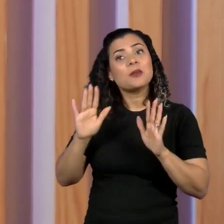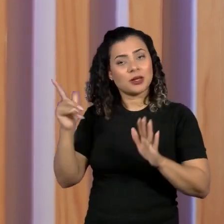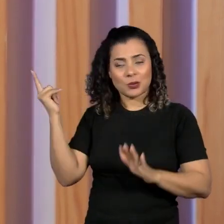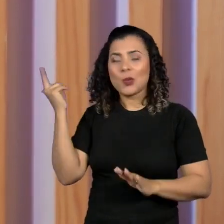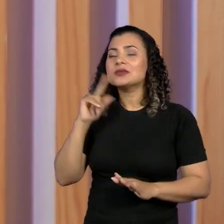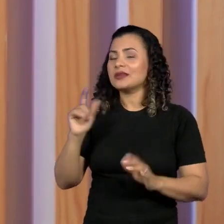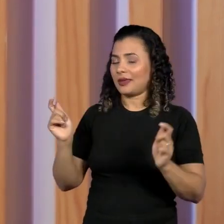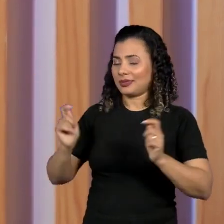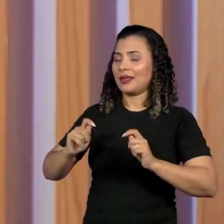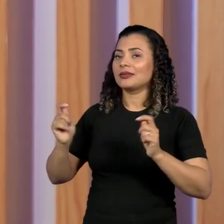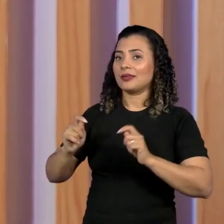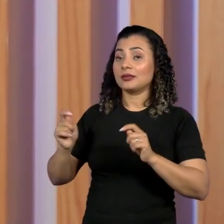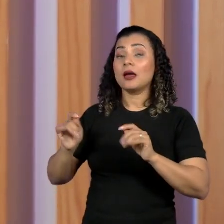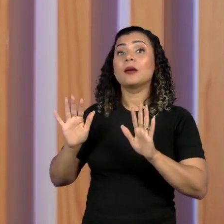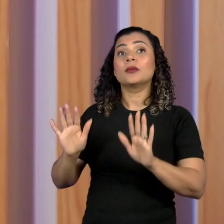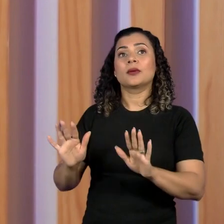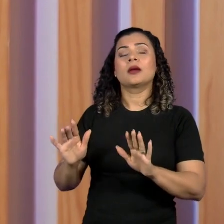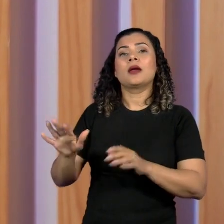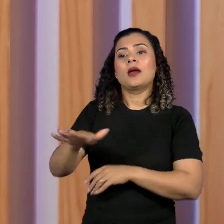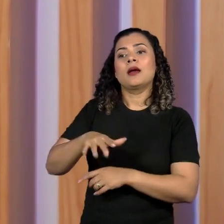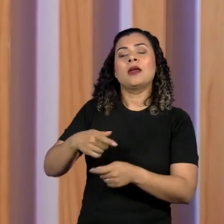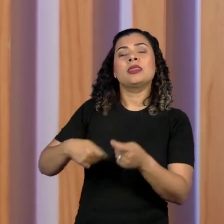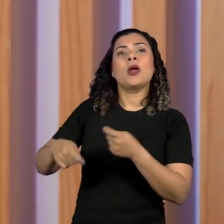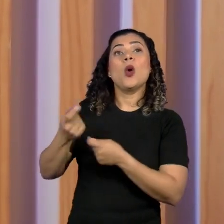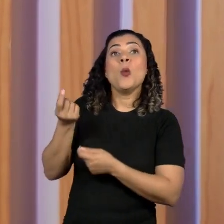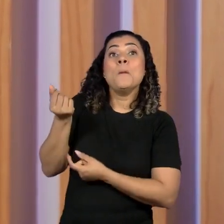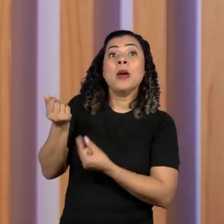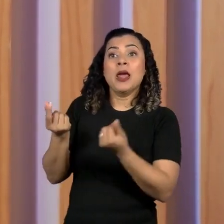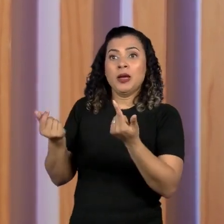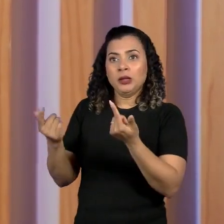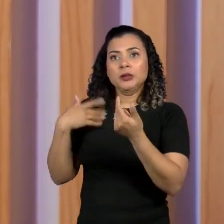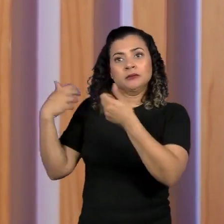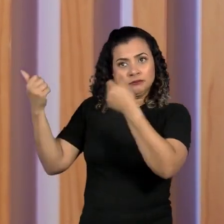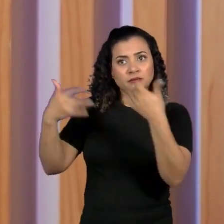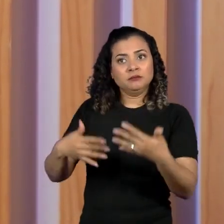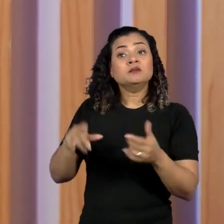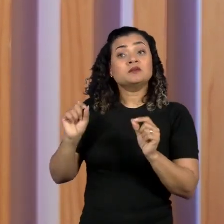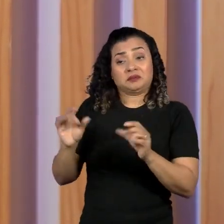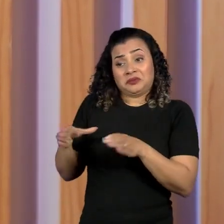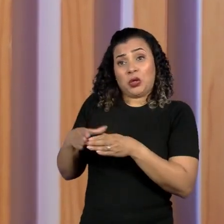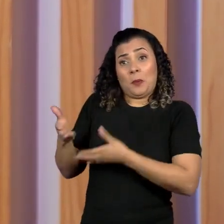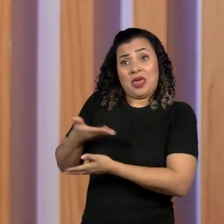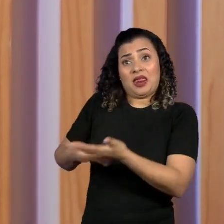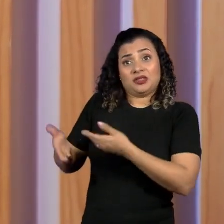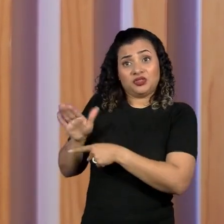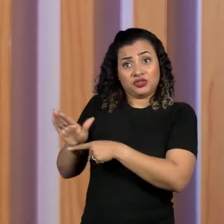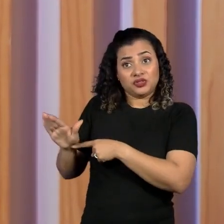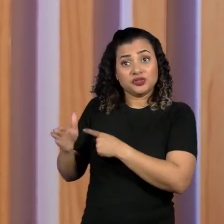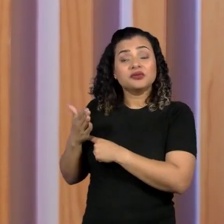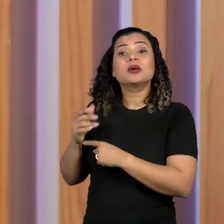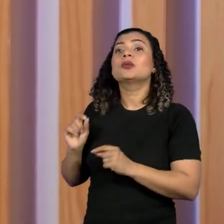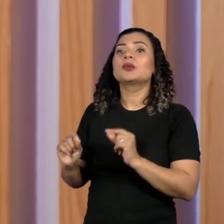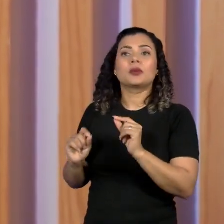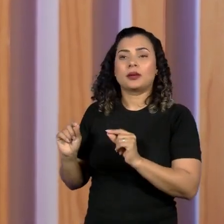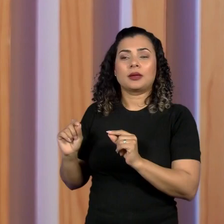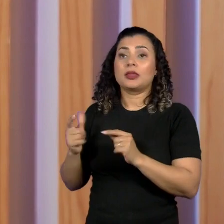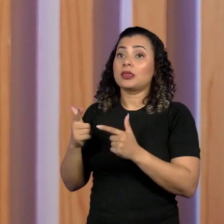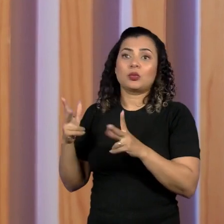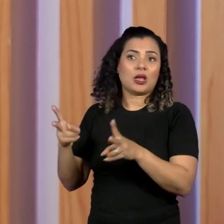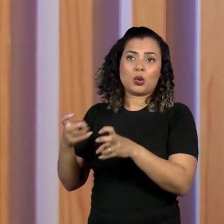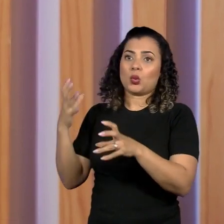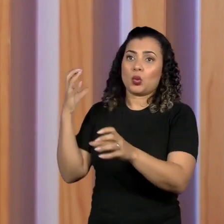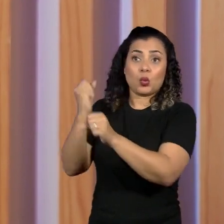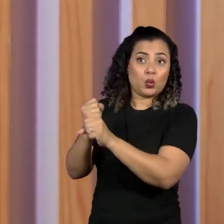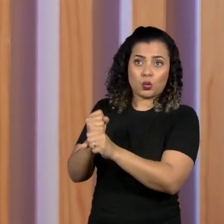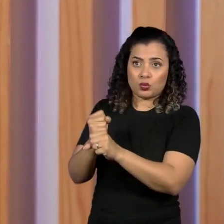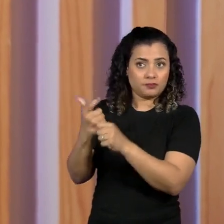que a chave do negócio está na precificação, né? Então, como a cooperativa ela já parte de uma iniciativa de não ter lucro,